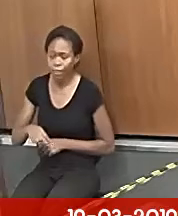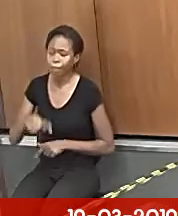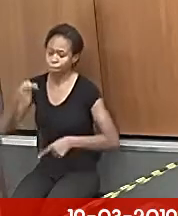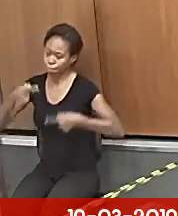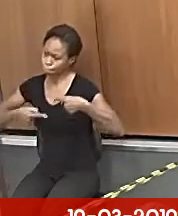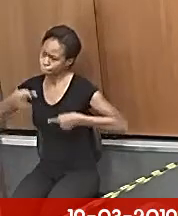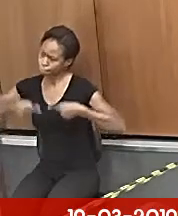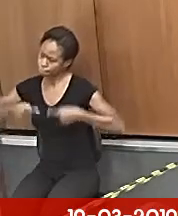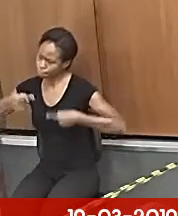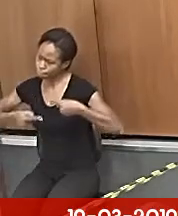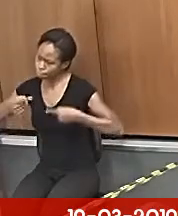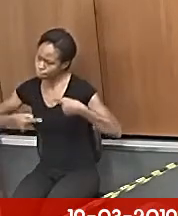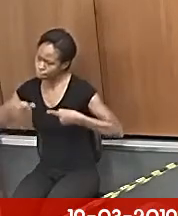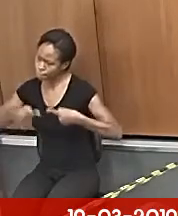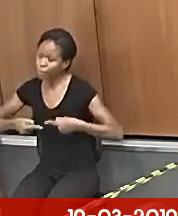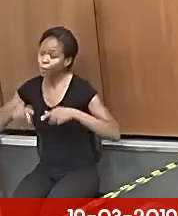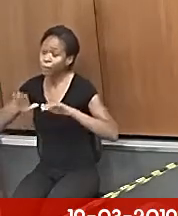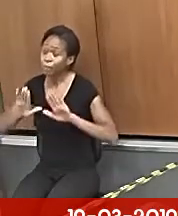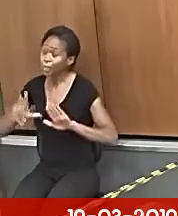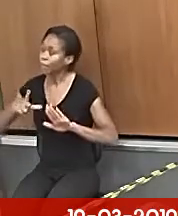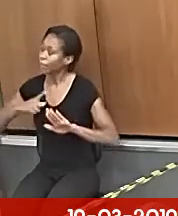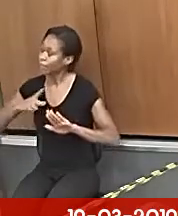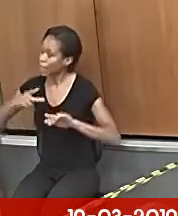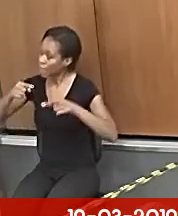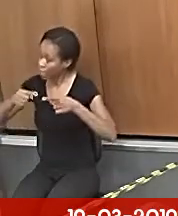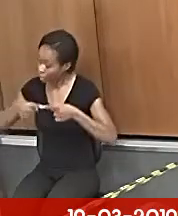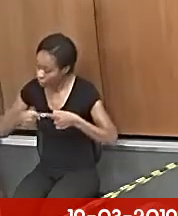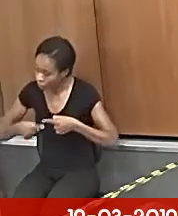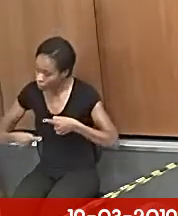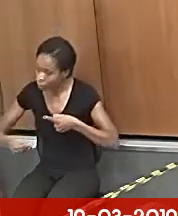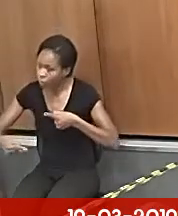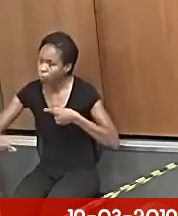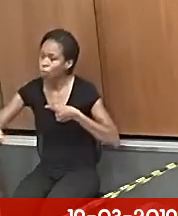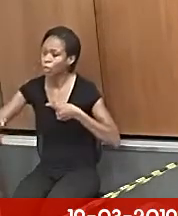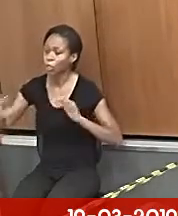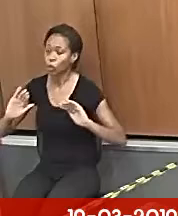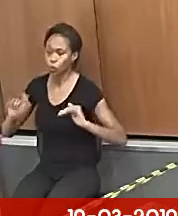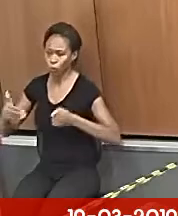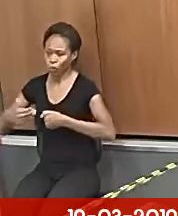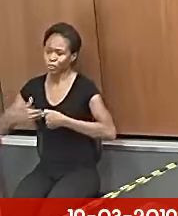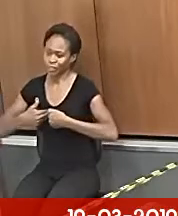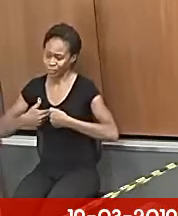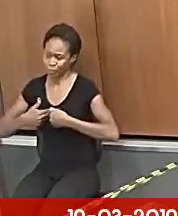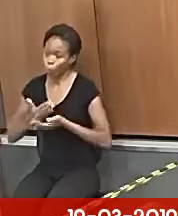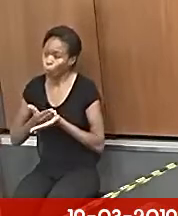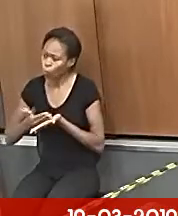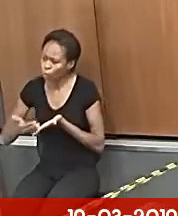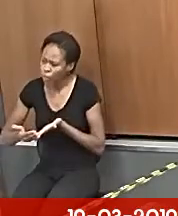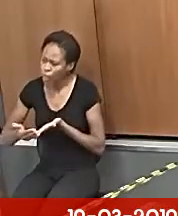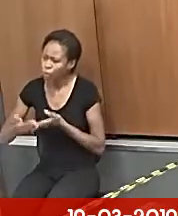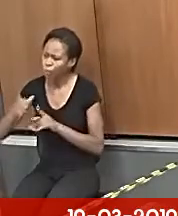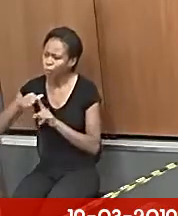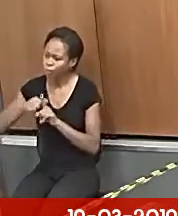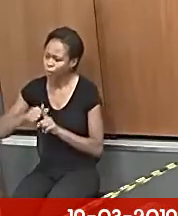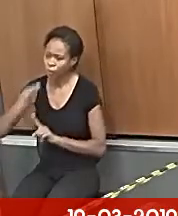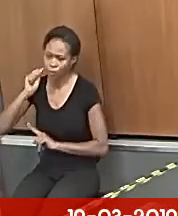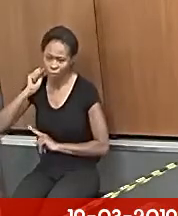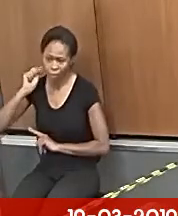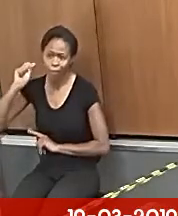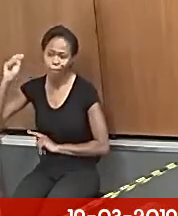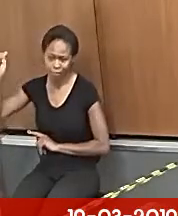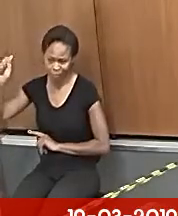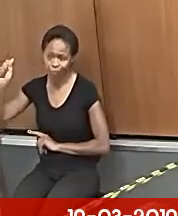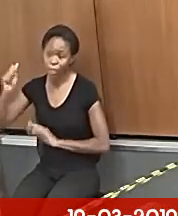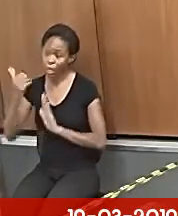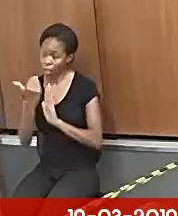aqui mas aí tem a semana até a semana do altino g logo no início abriu e o calendário já está